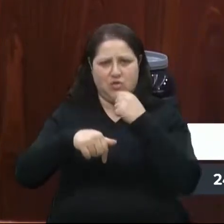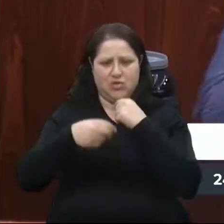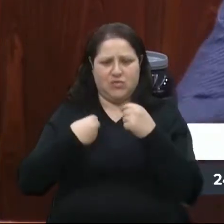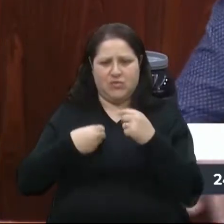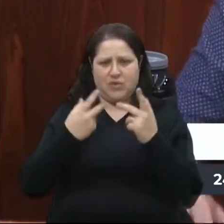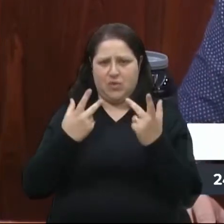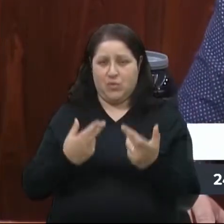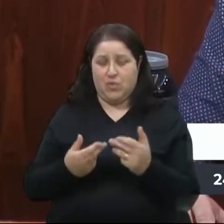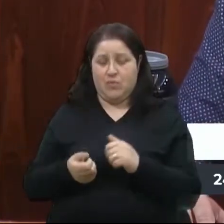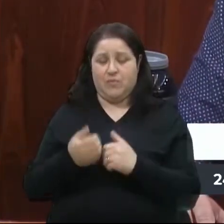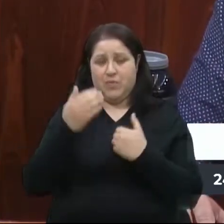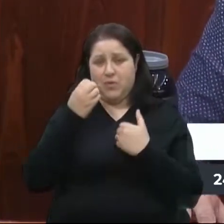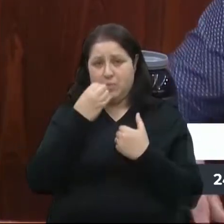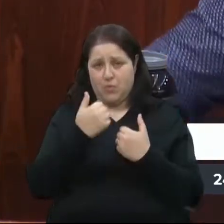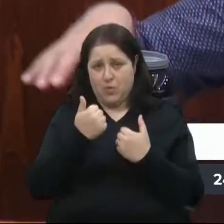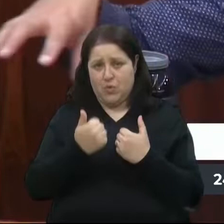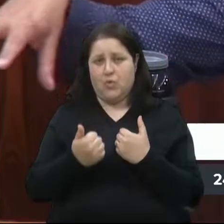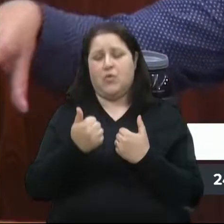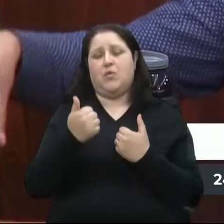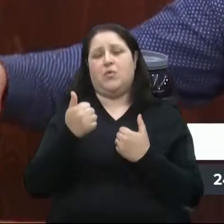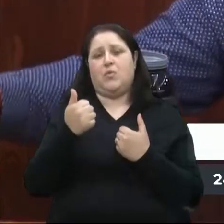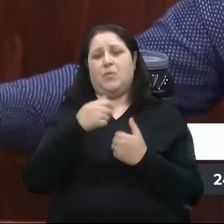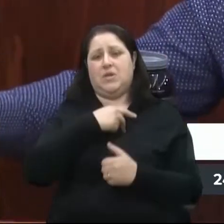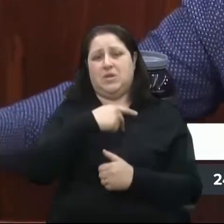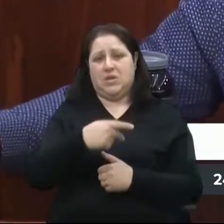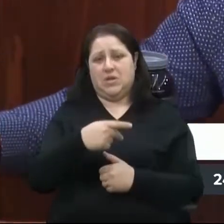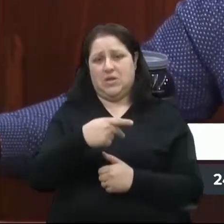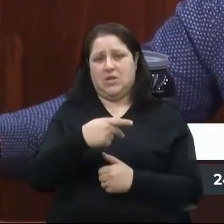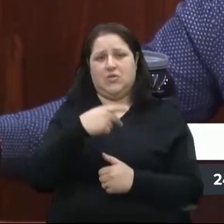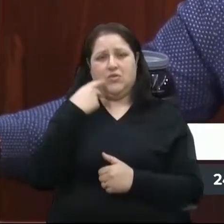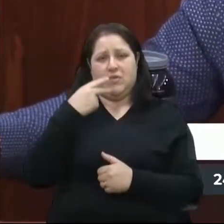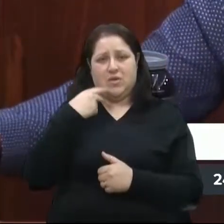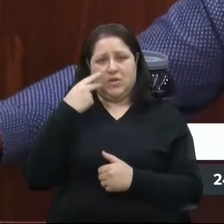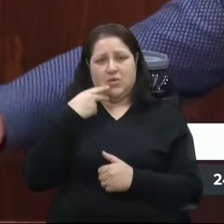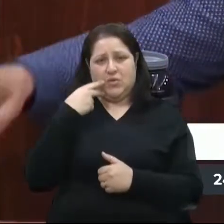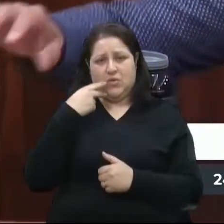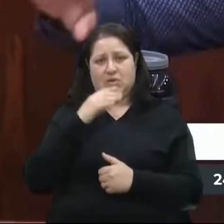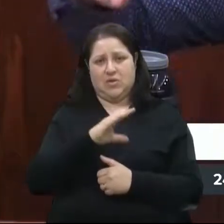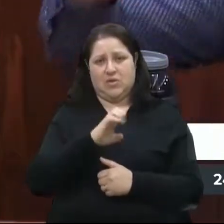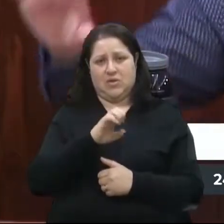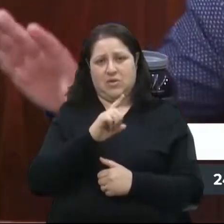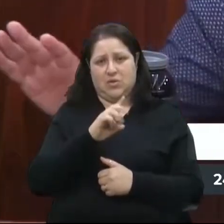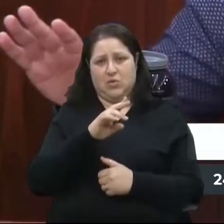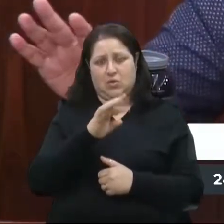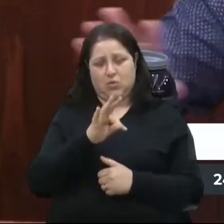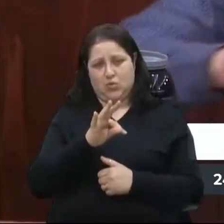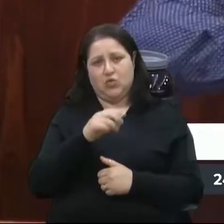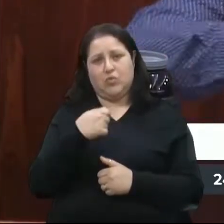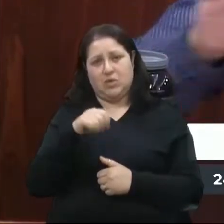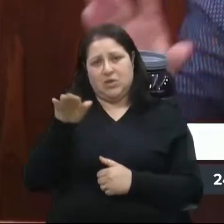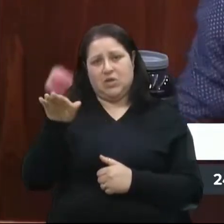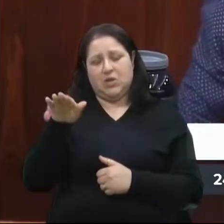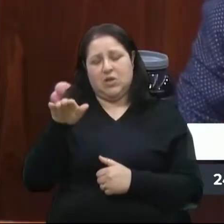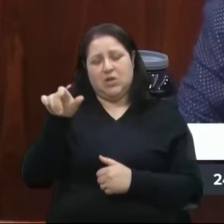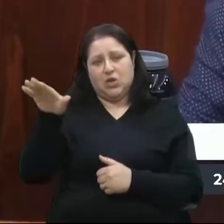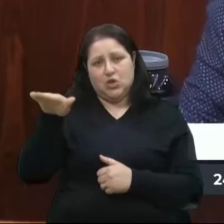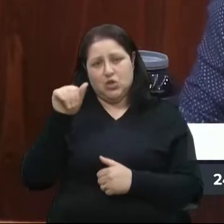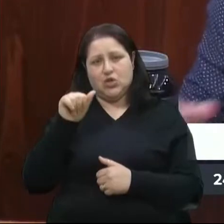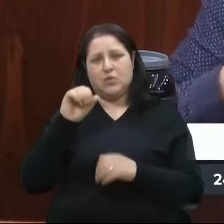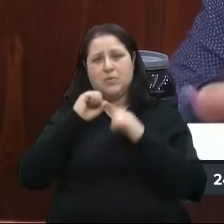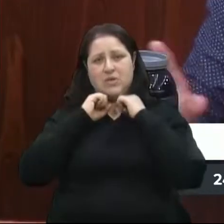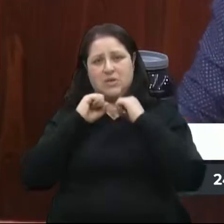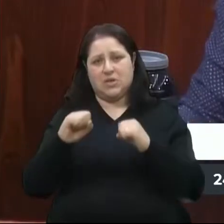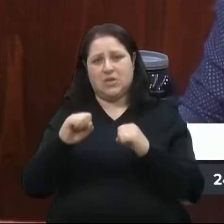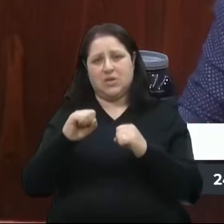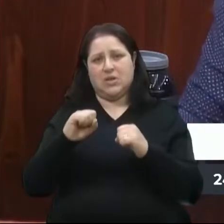vereador, nosso presidente da Sedut, já se manifestou. Há de se ter aqui o secretário do transporte. Acho que é o seguinte, tem que parar todas as agendas de